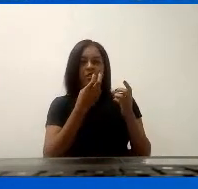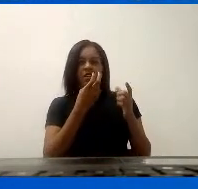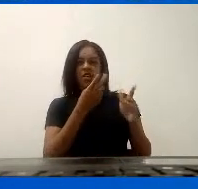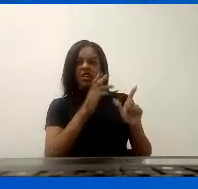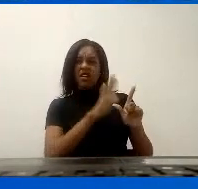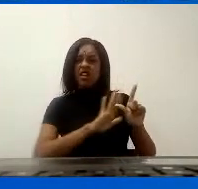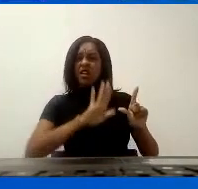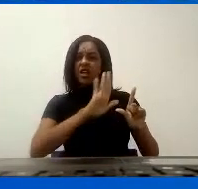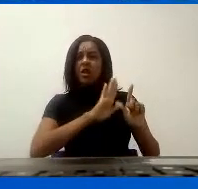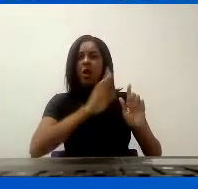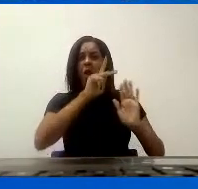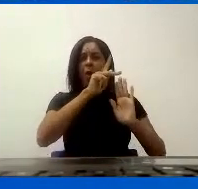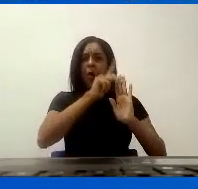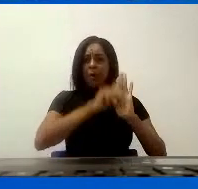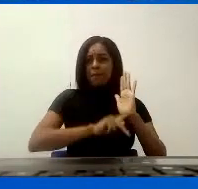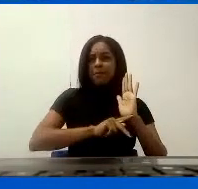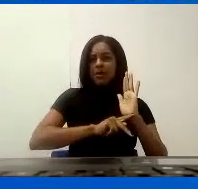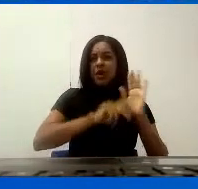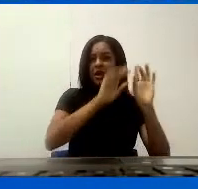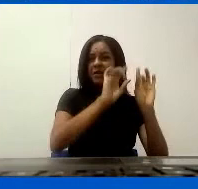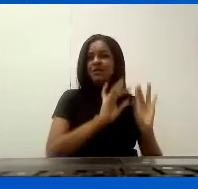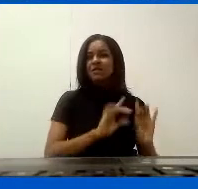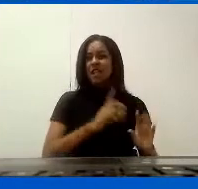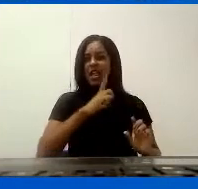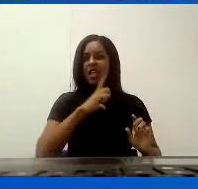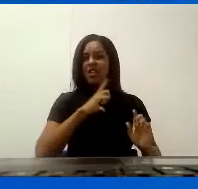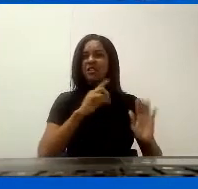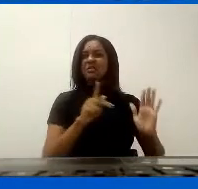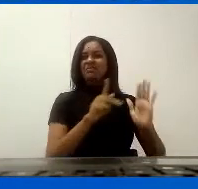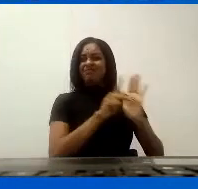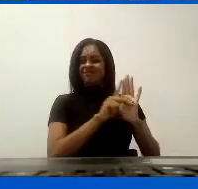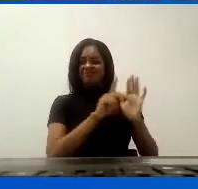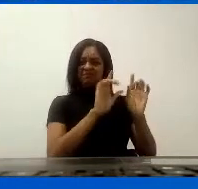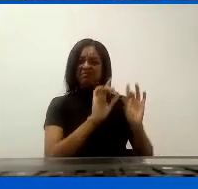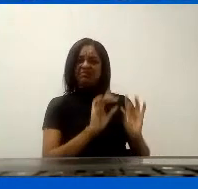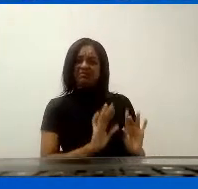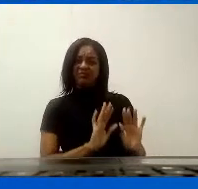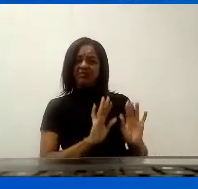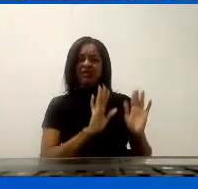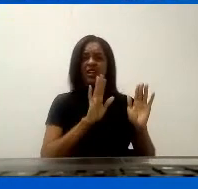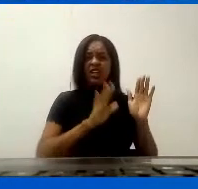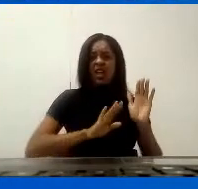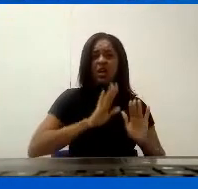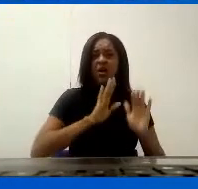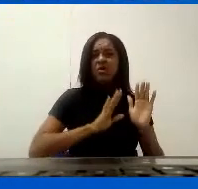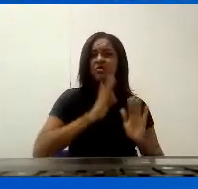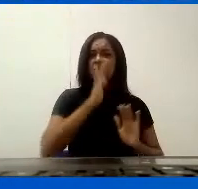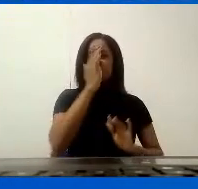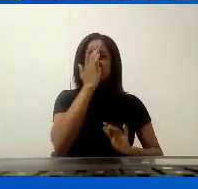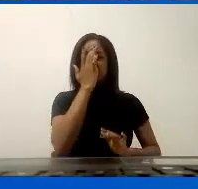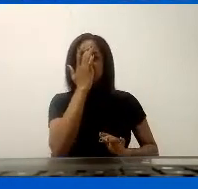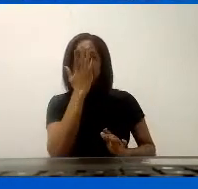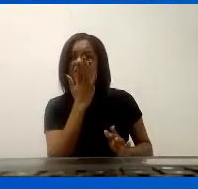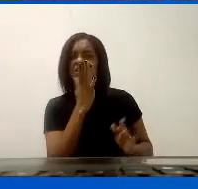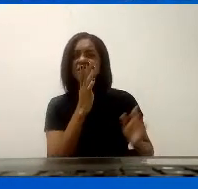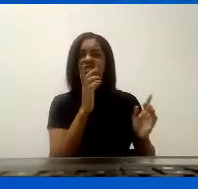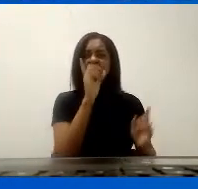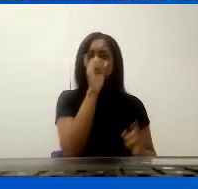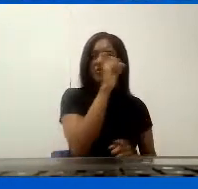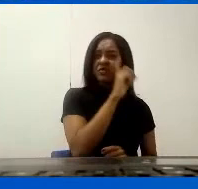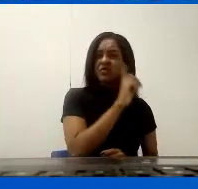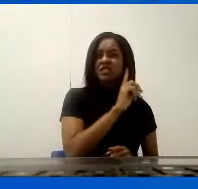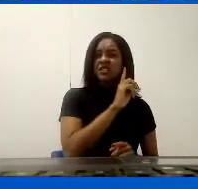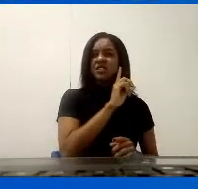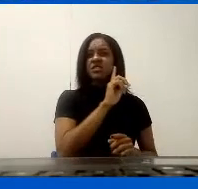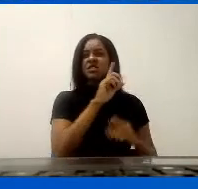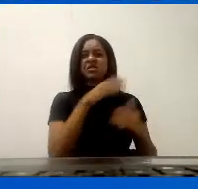específico ele ele tem características é alguns mais complexos mais fáceis de utilizar E tantas outras